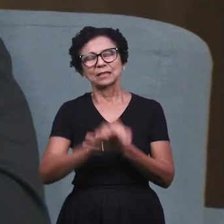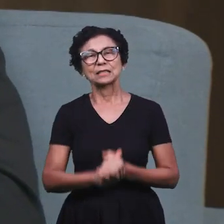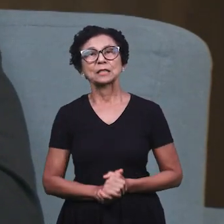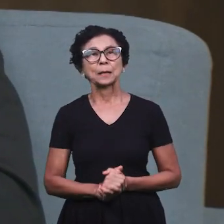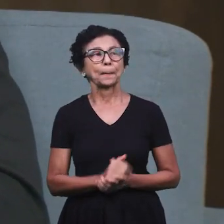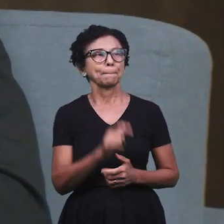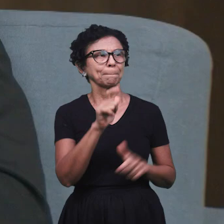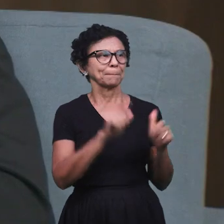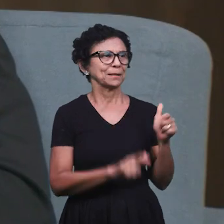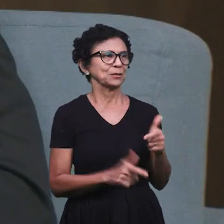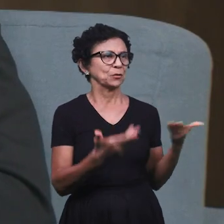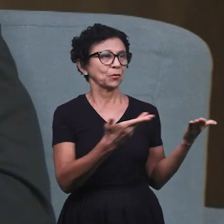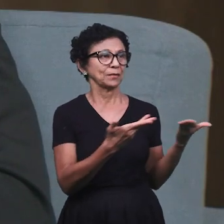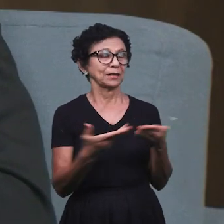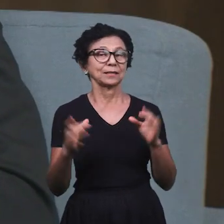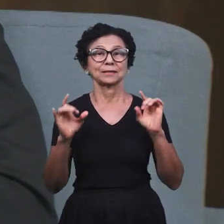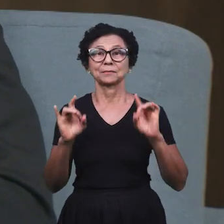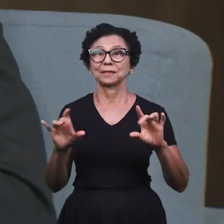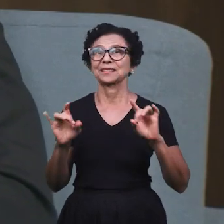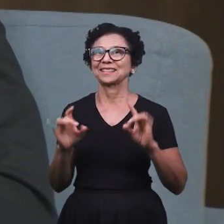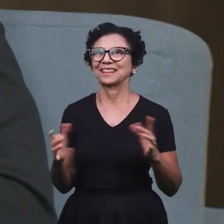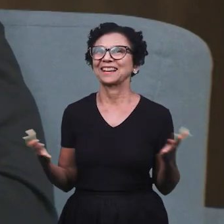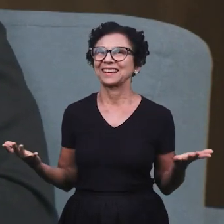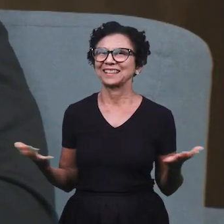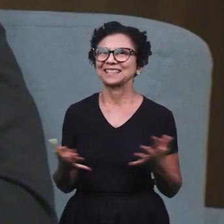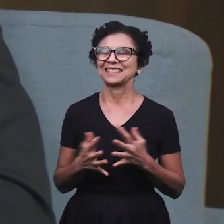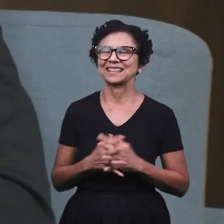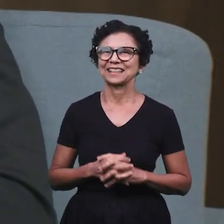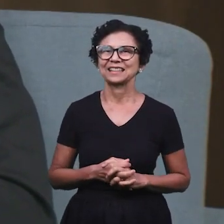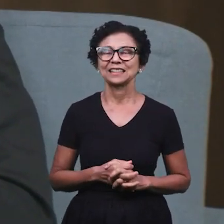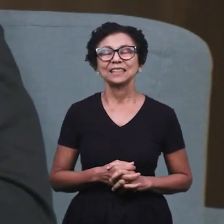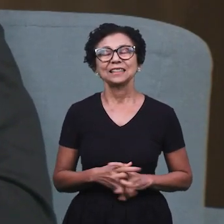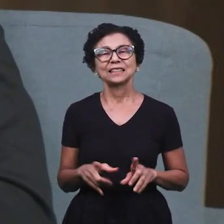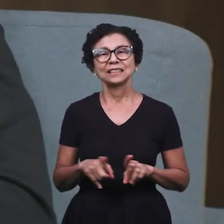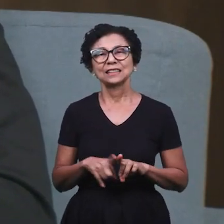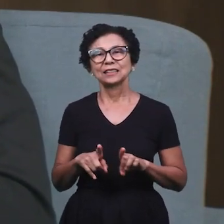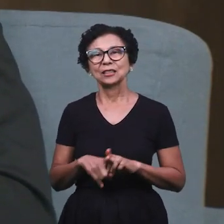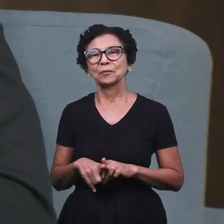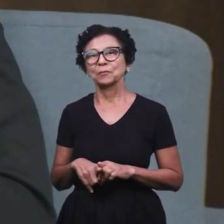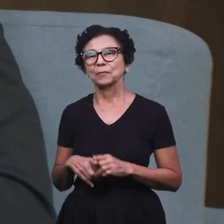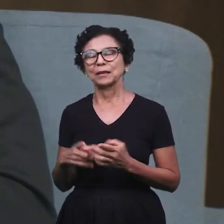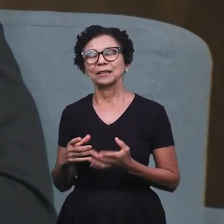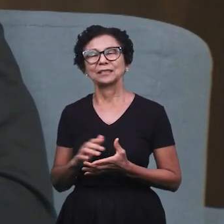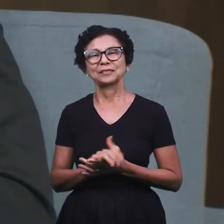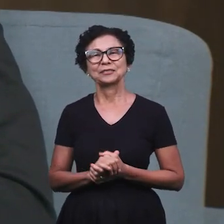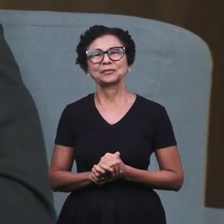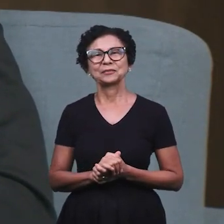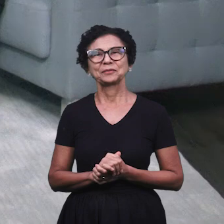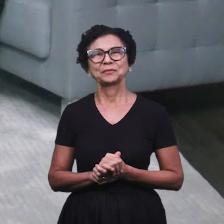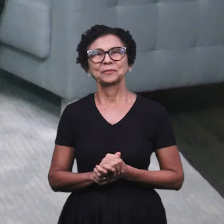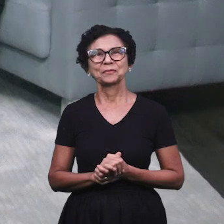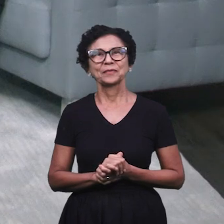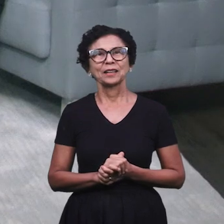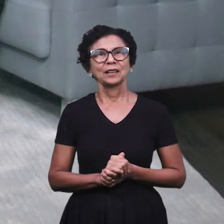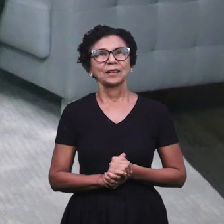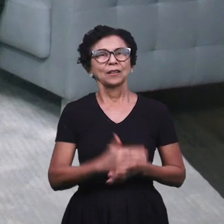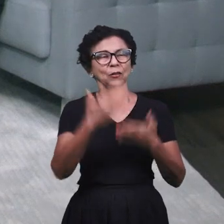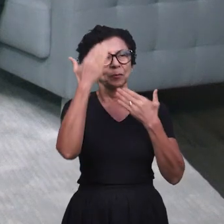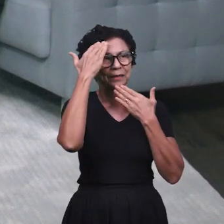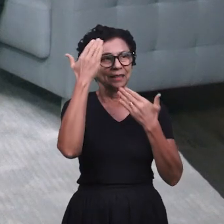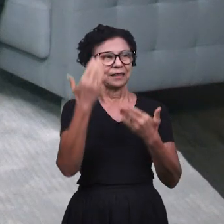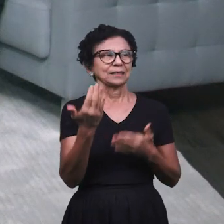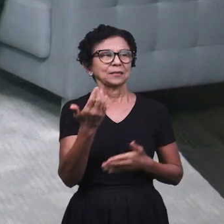aos nossos convidados especiais deste dia, a nossa irmã Thalita Detman. Seja muito bem-vinda mais uma vez e obrigado por